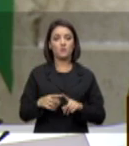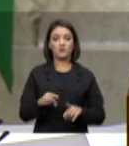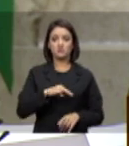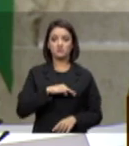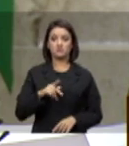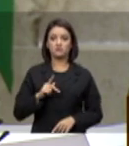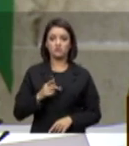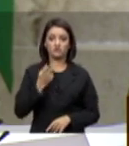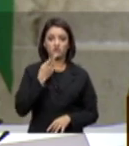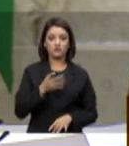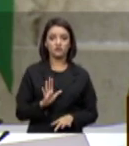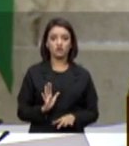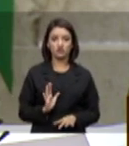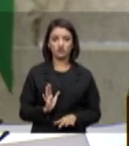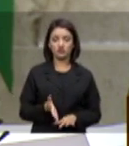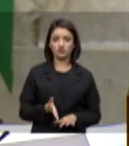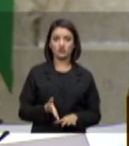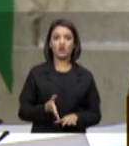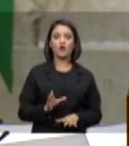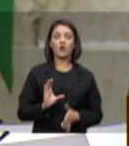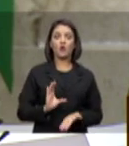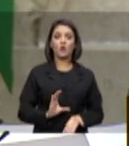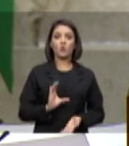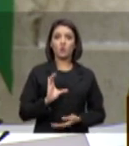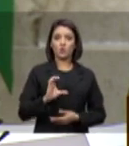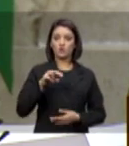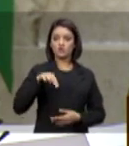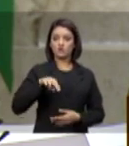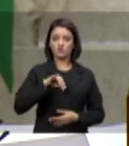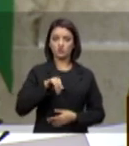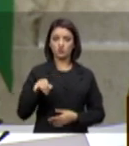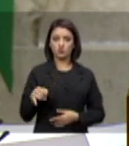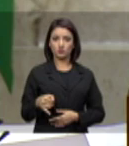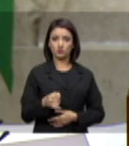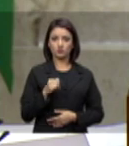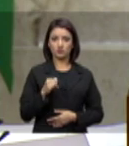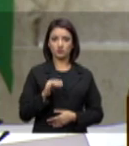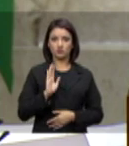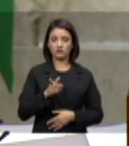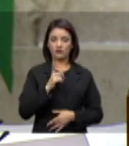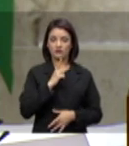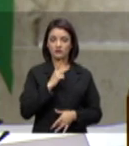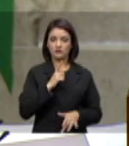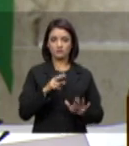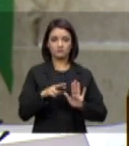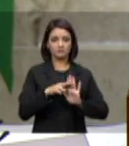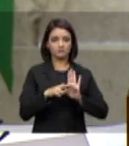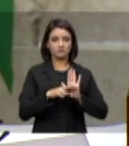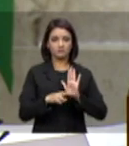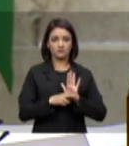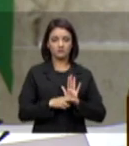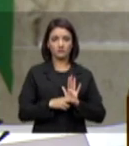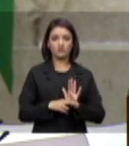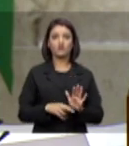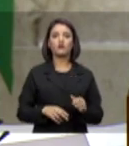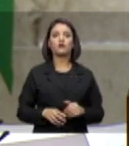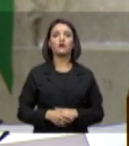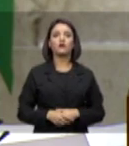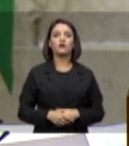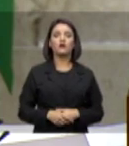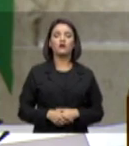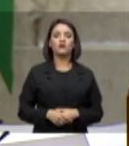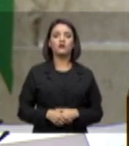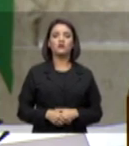suficientemente vazada pelo conselho nacional de justiça em sua regulação e segundo